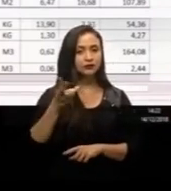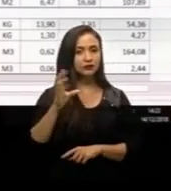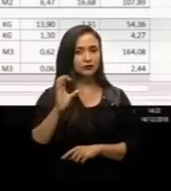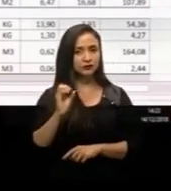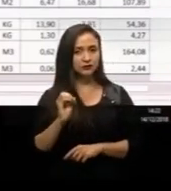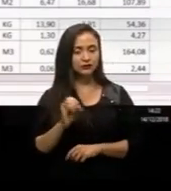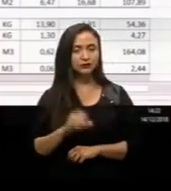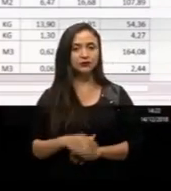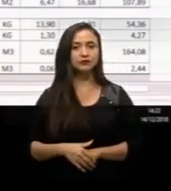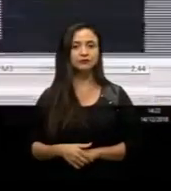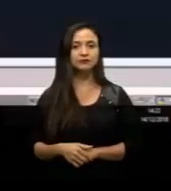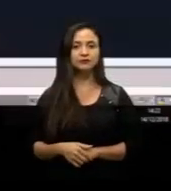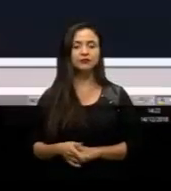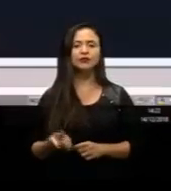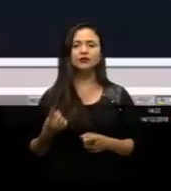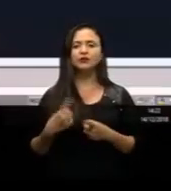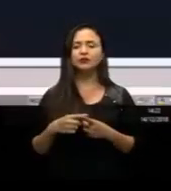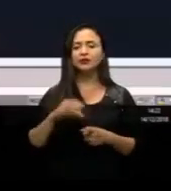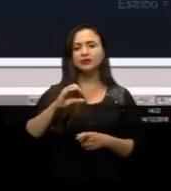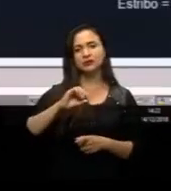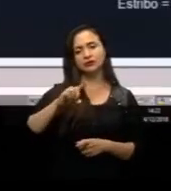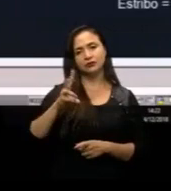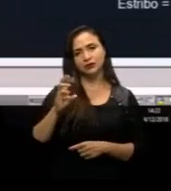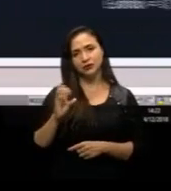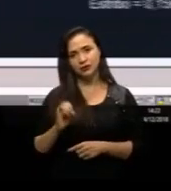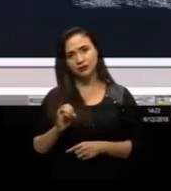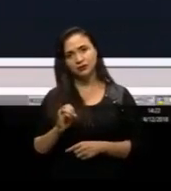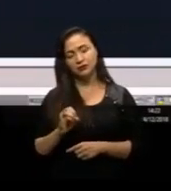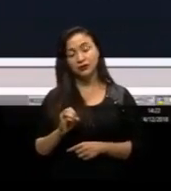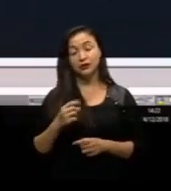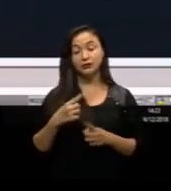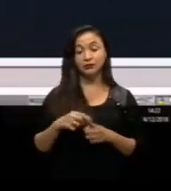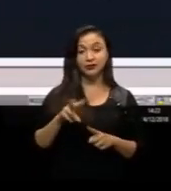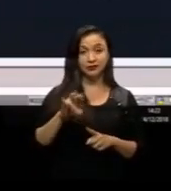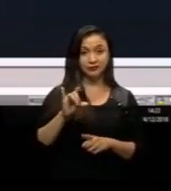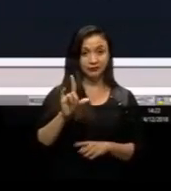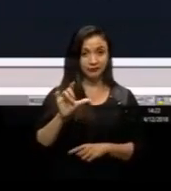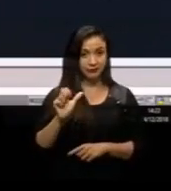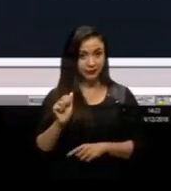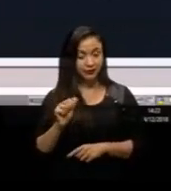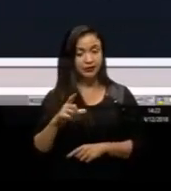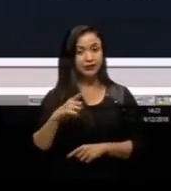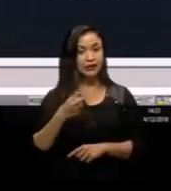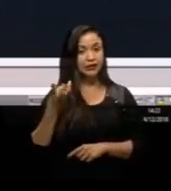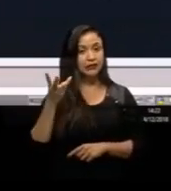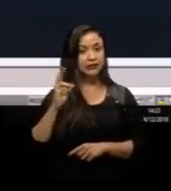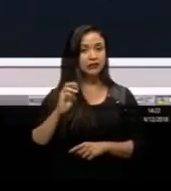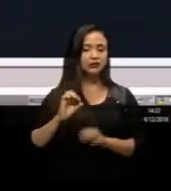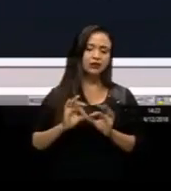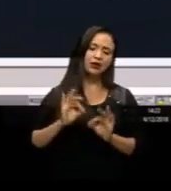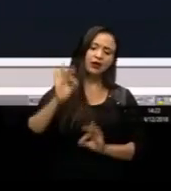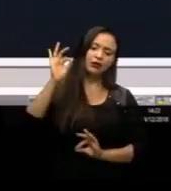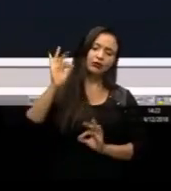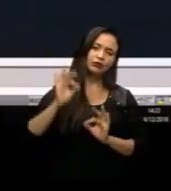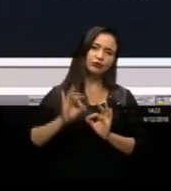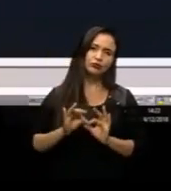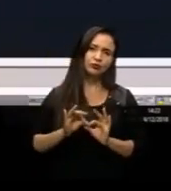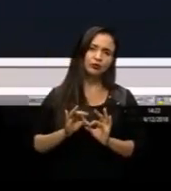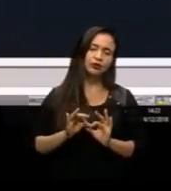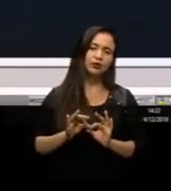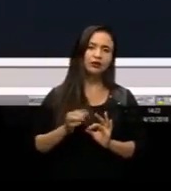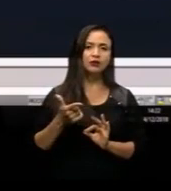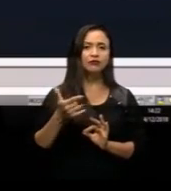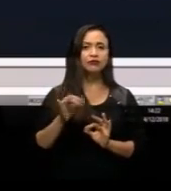0,30. Por que 0,30, professor? Porque a minha viga baldrame ela tem 30 de altura por 20